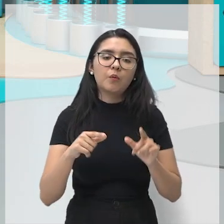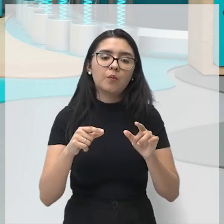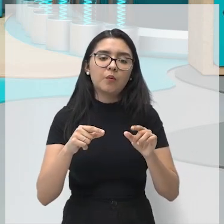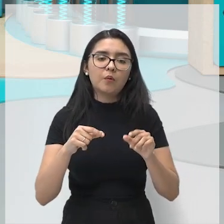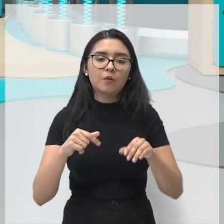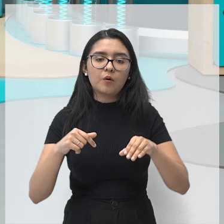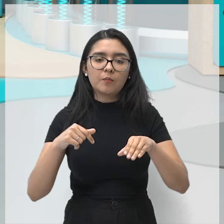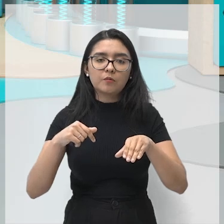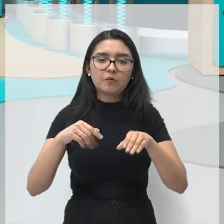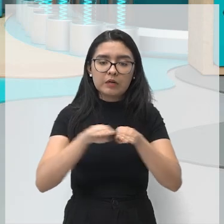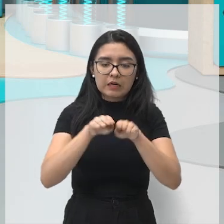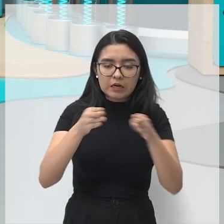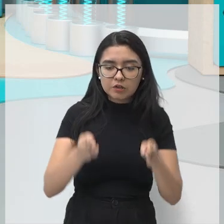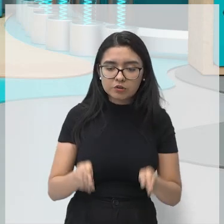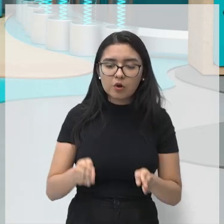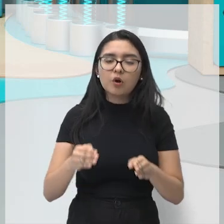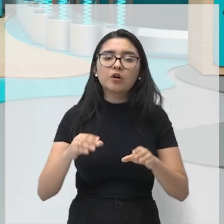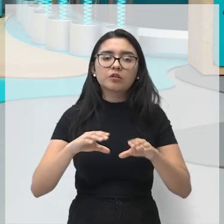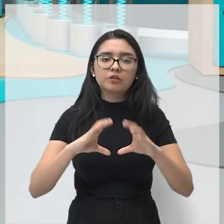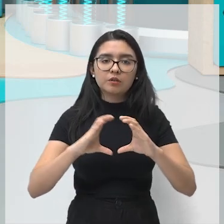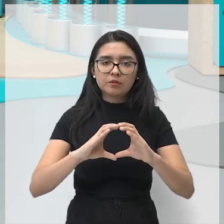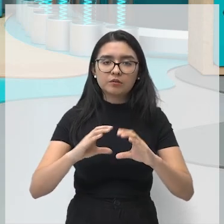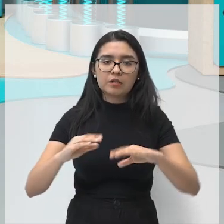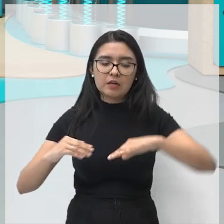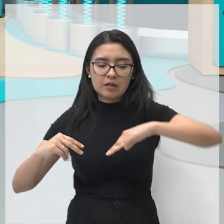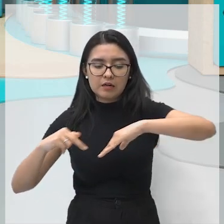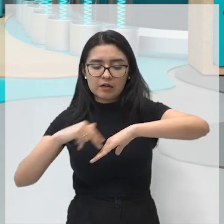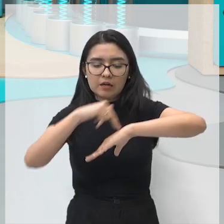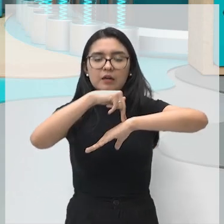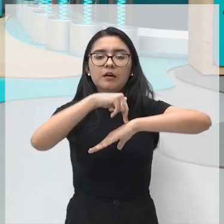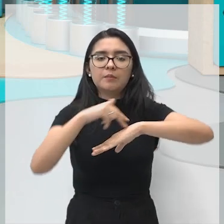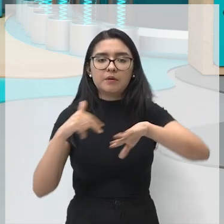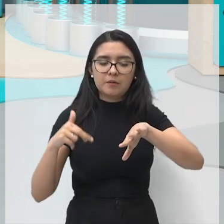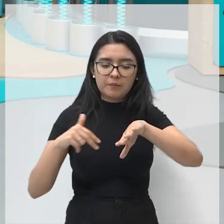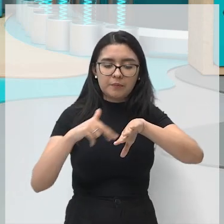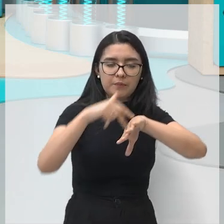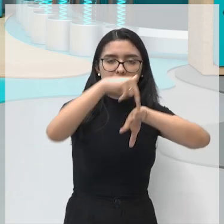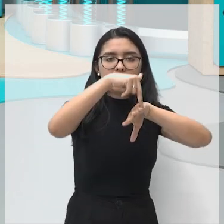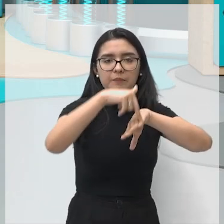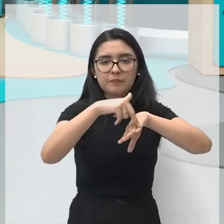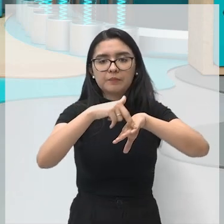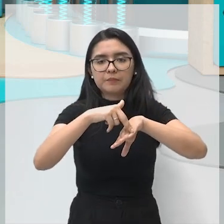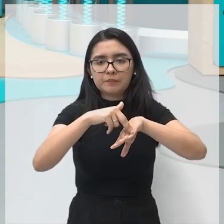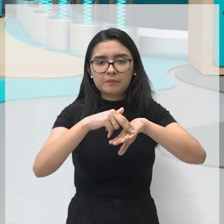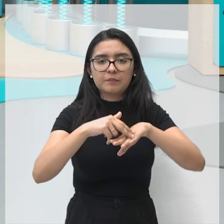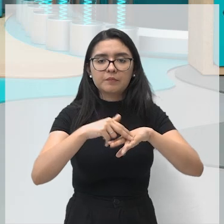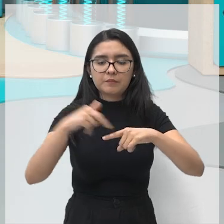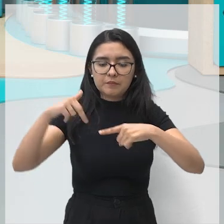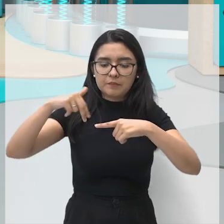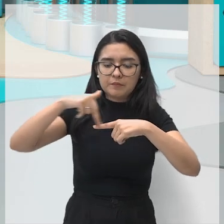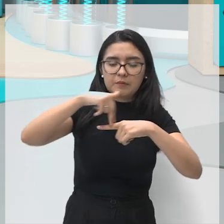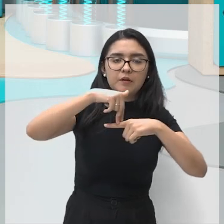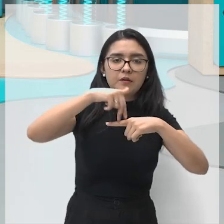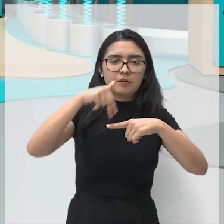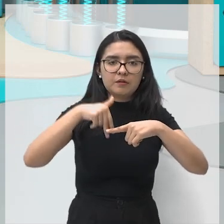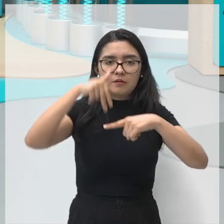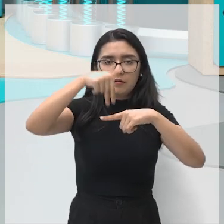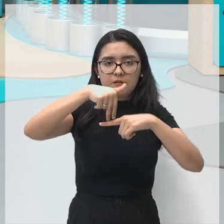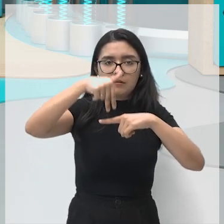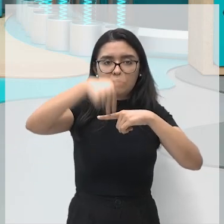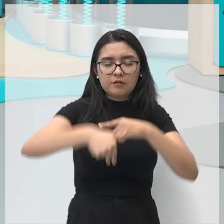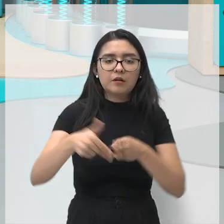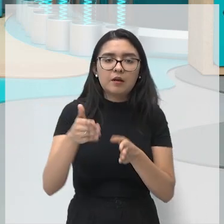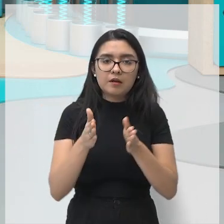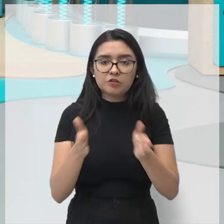como caixotes, pneus, rampas e obstáculos físicos, como barras, paredes. Esses